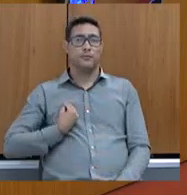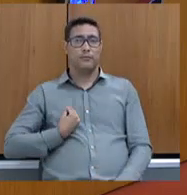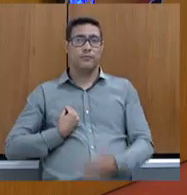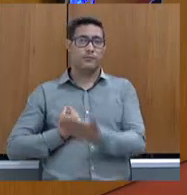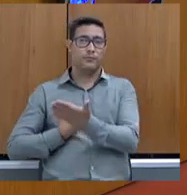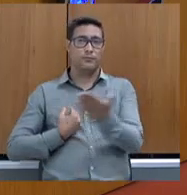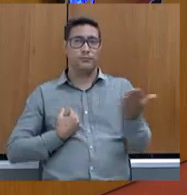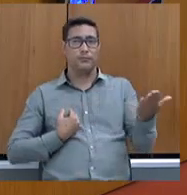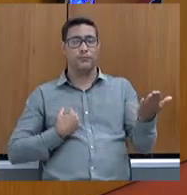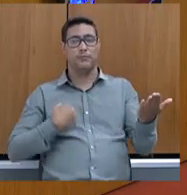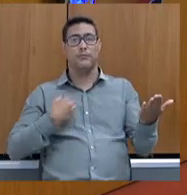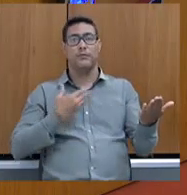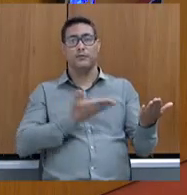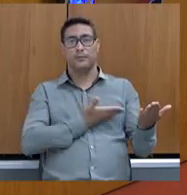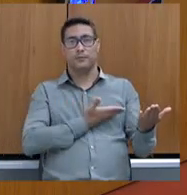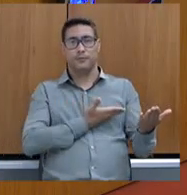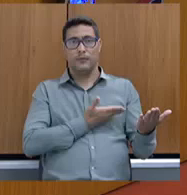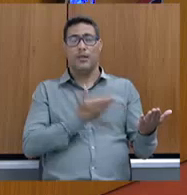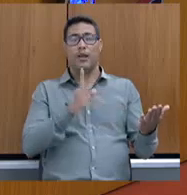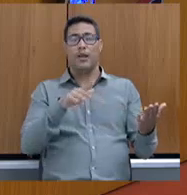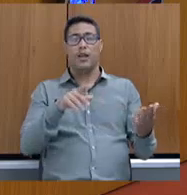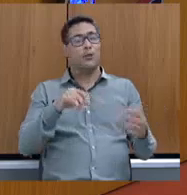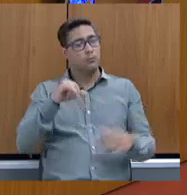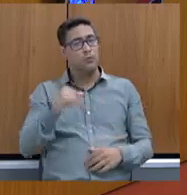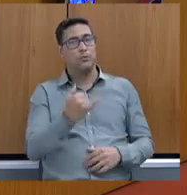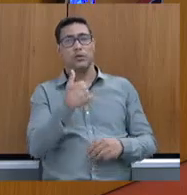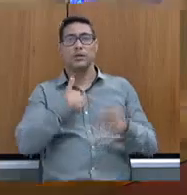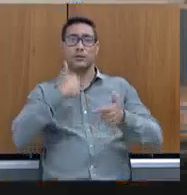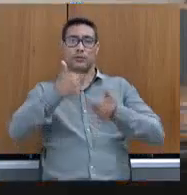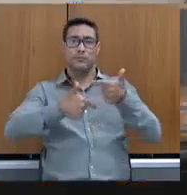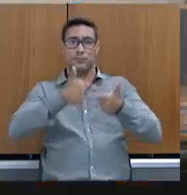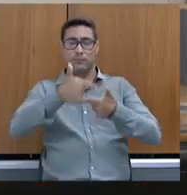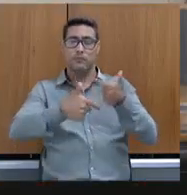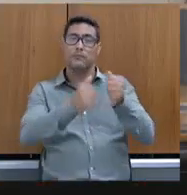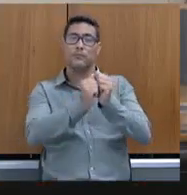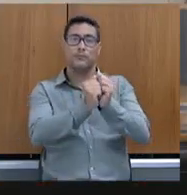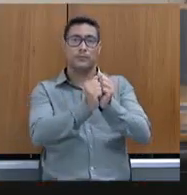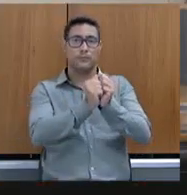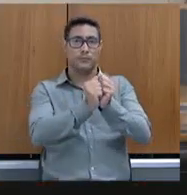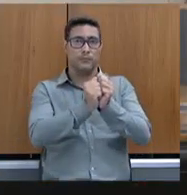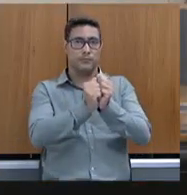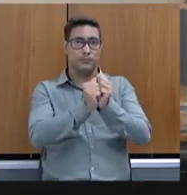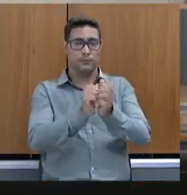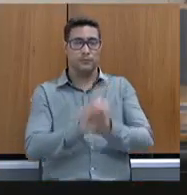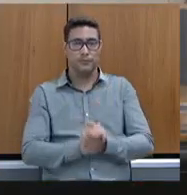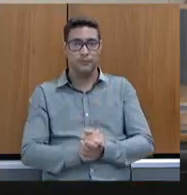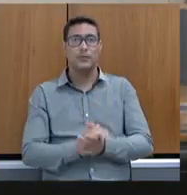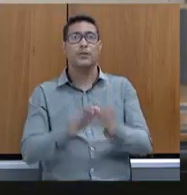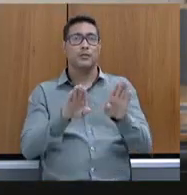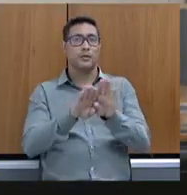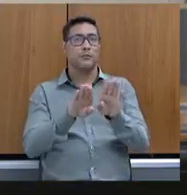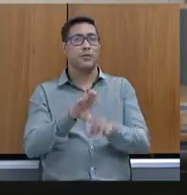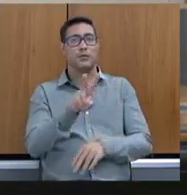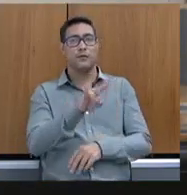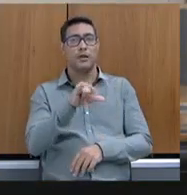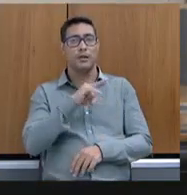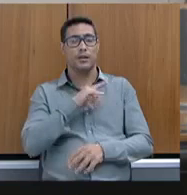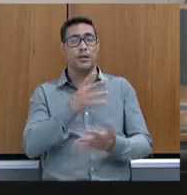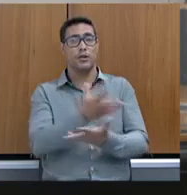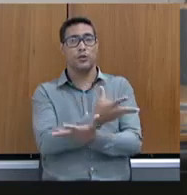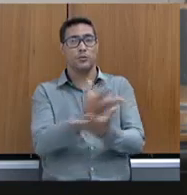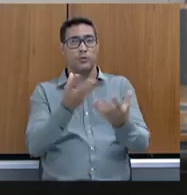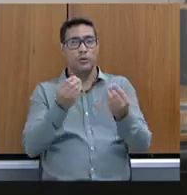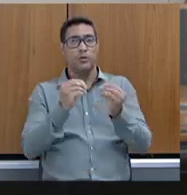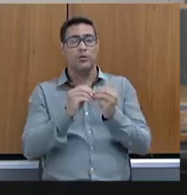oportunidade né de caminhar juntos de construirmos juntos e é claro teremos muitas coisas ainda por